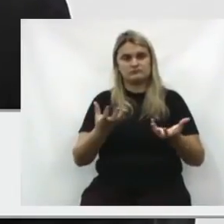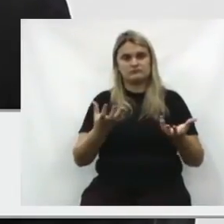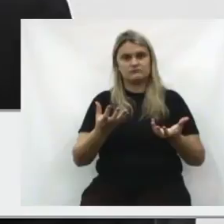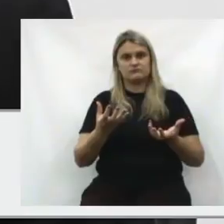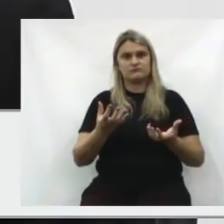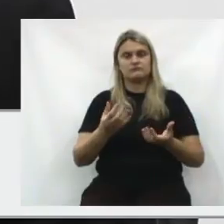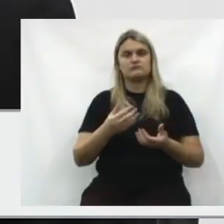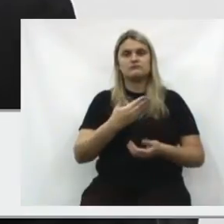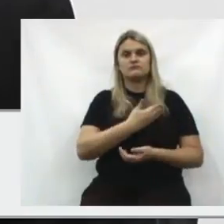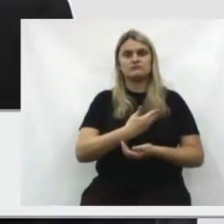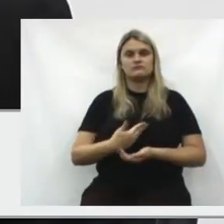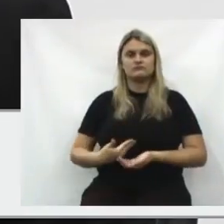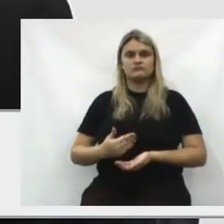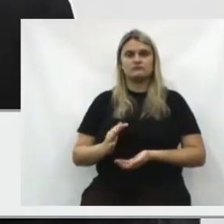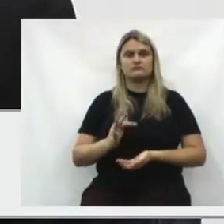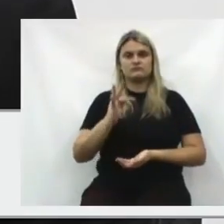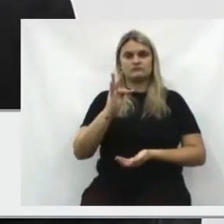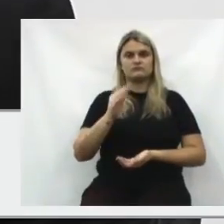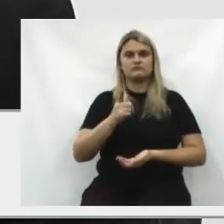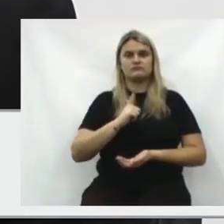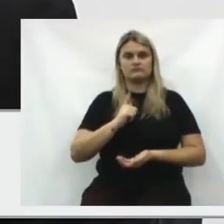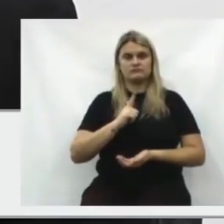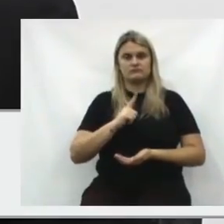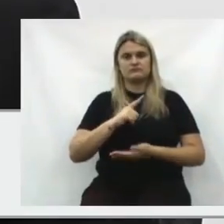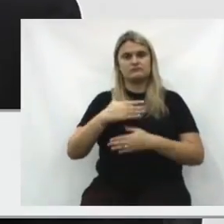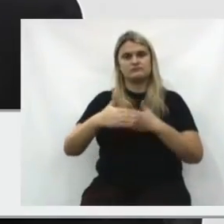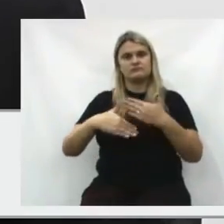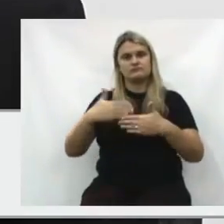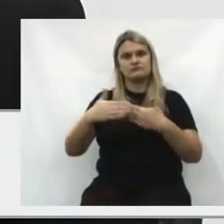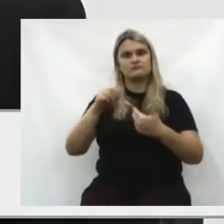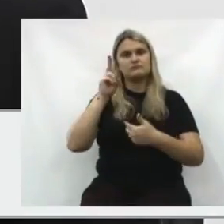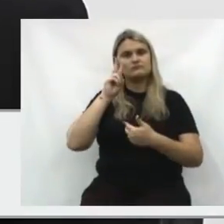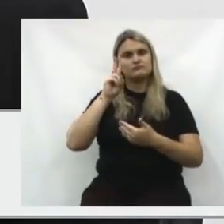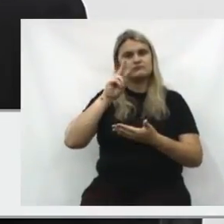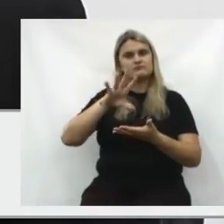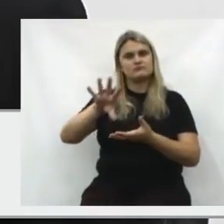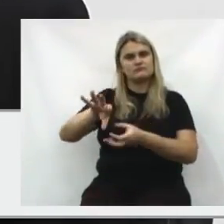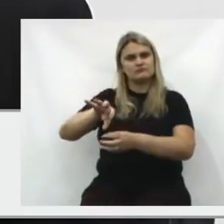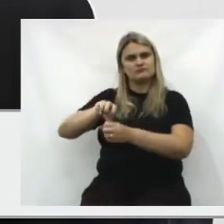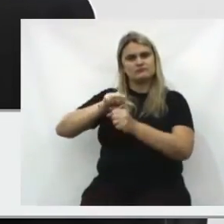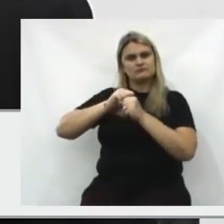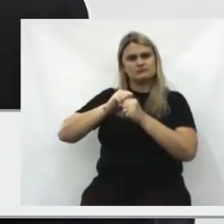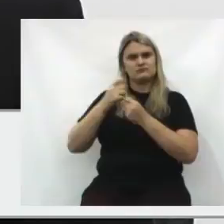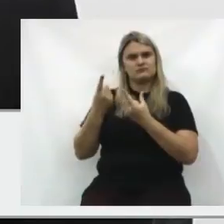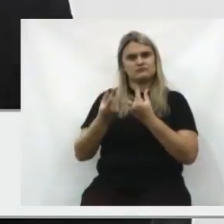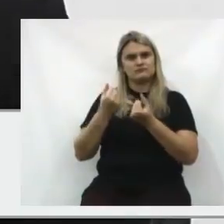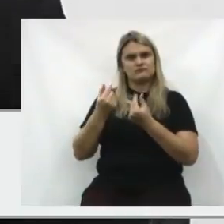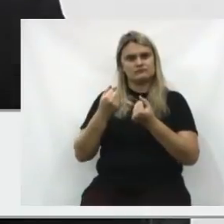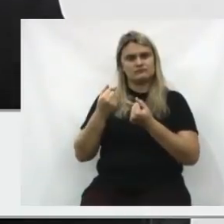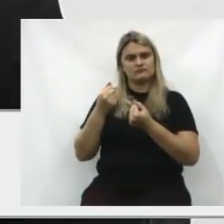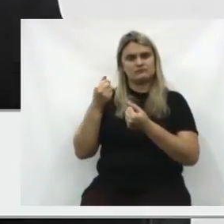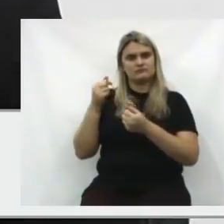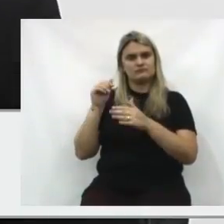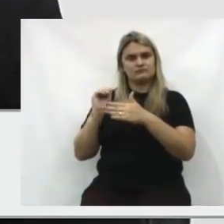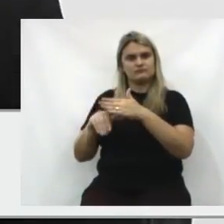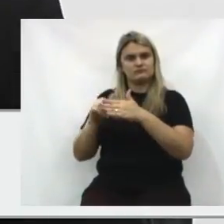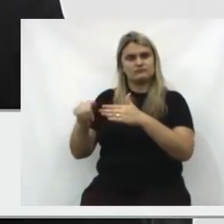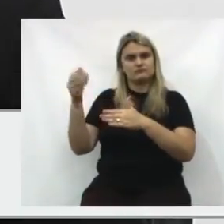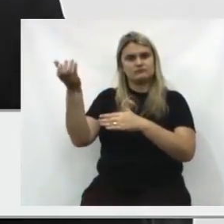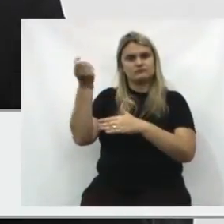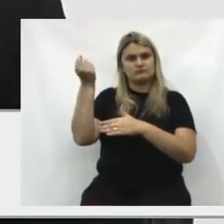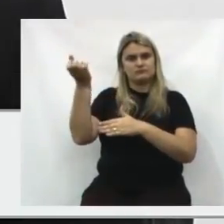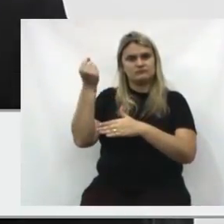federal quer. O governo federal que teve, ao longo da sua história, retiradas